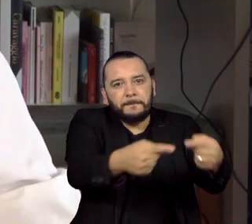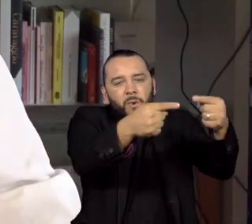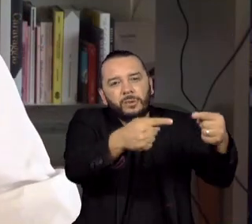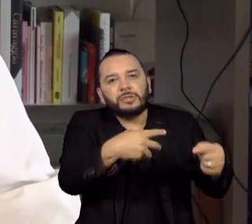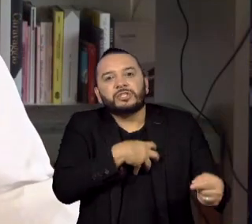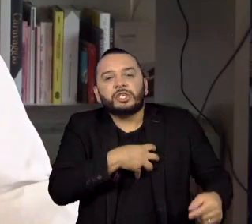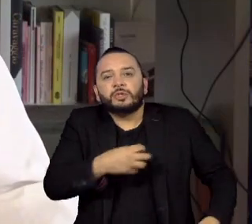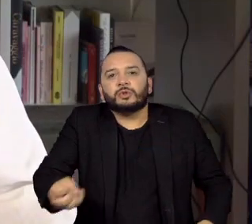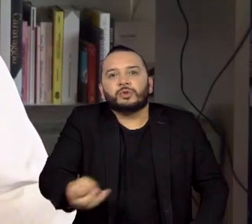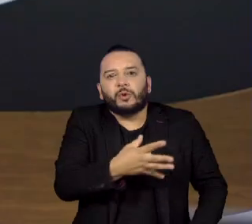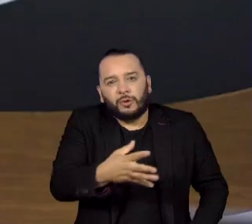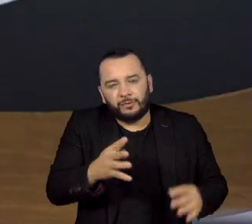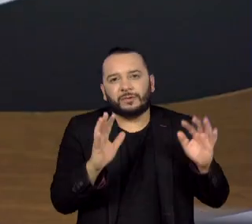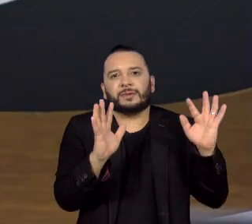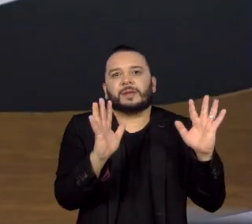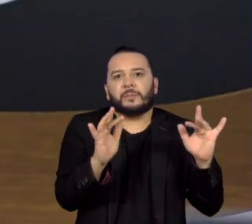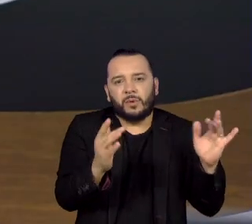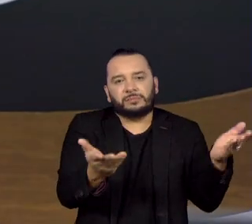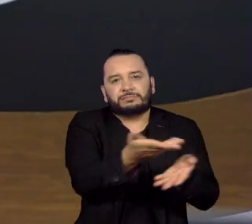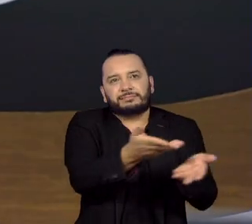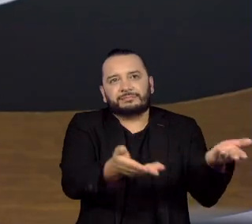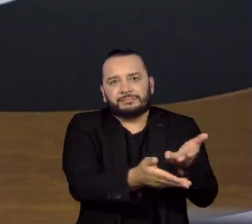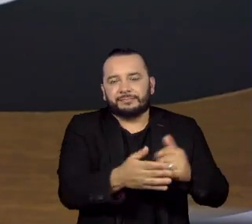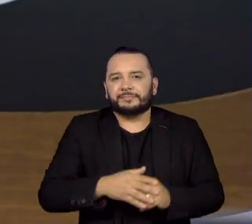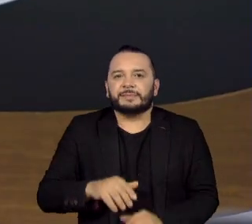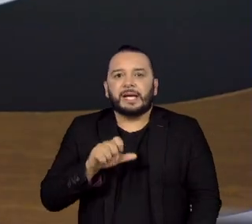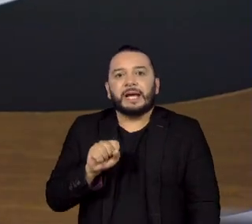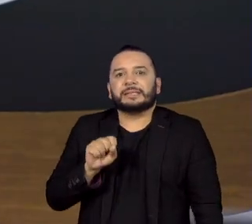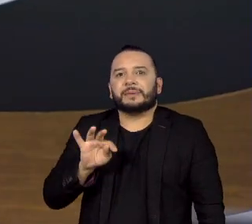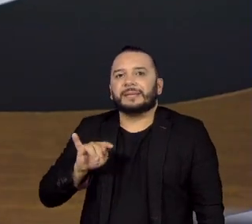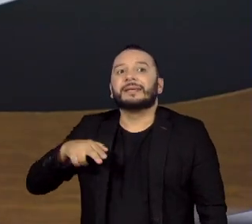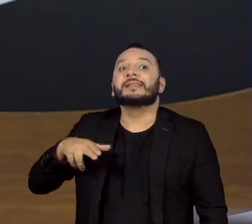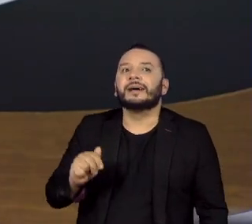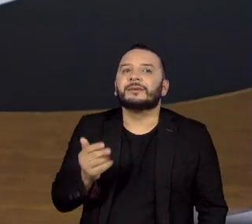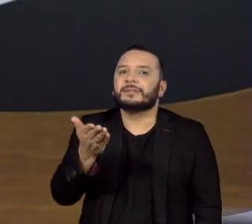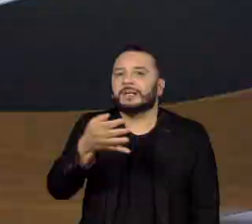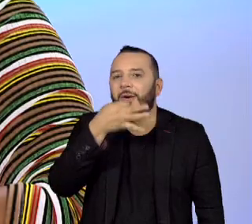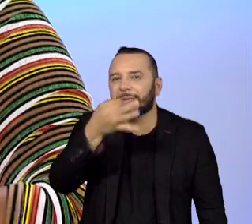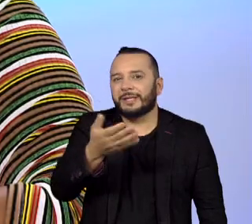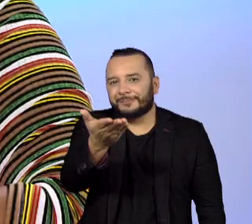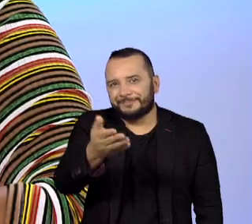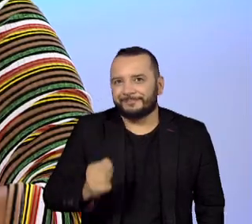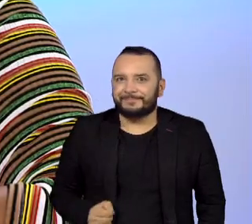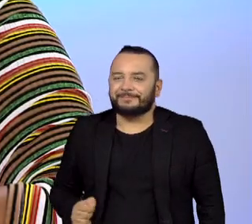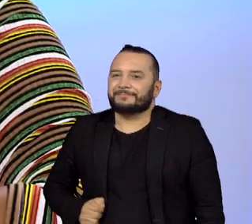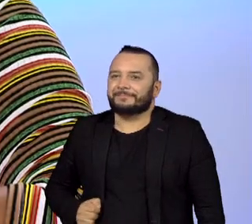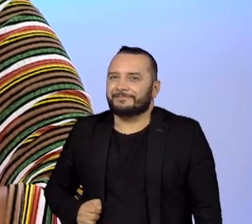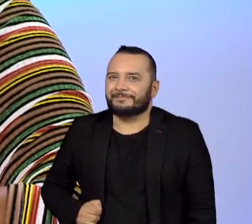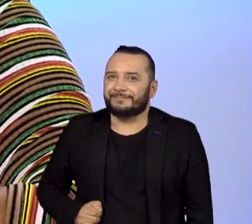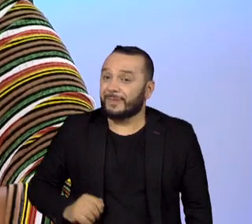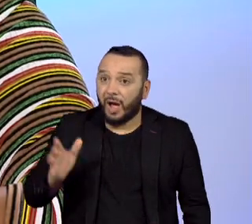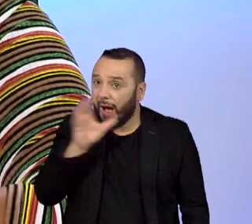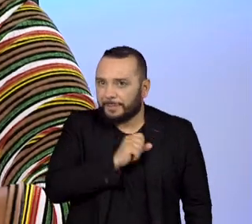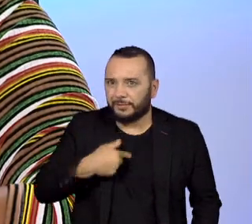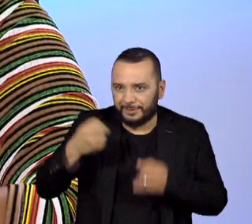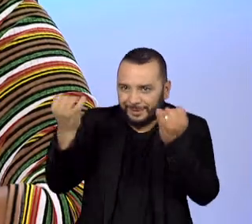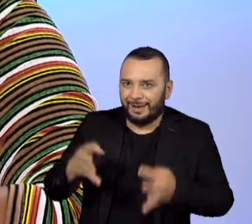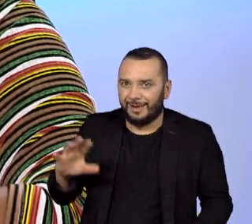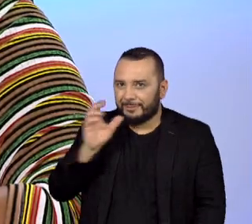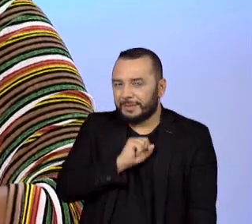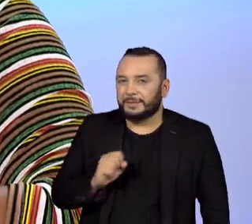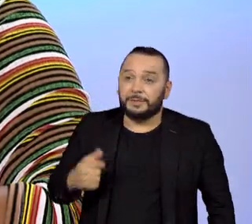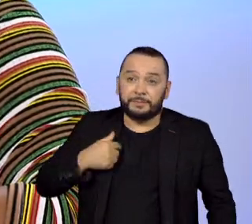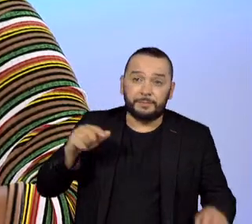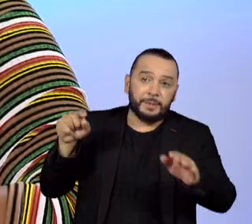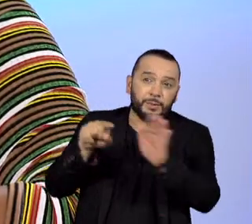amorosa. Certo. Sabrina, para encerrar, temos 2 minutos e meio para vocês três. Sim, ligeirinha. A